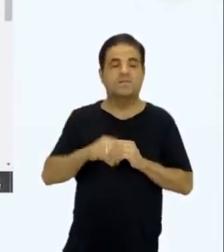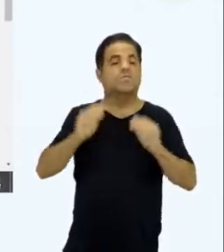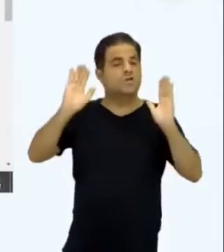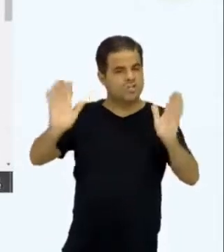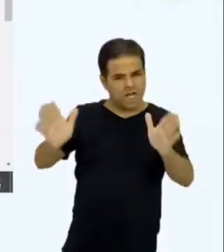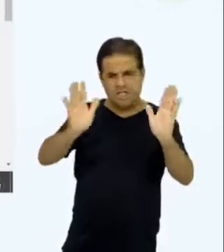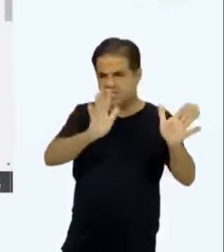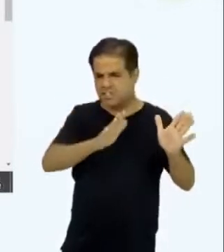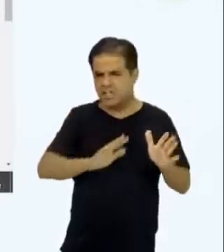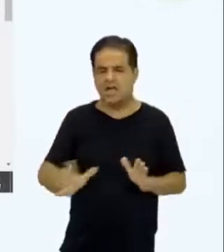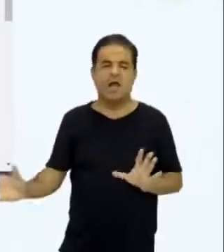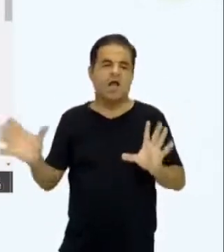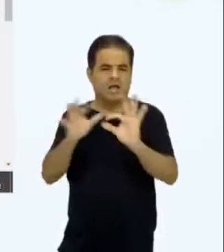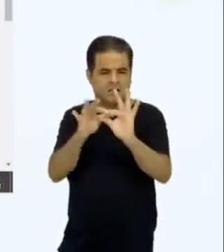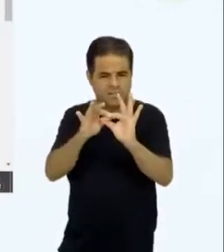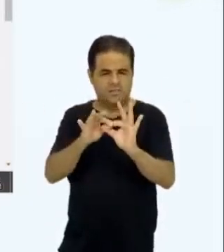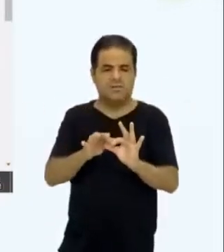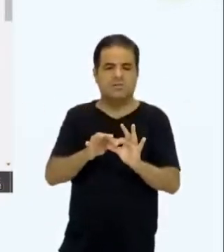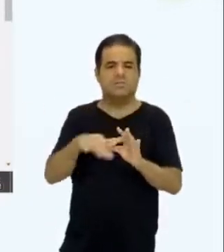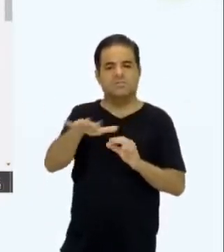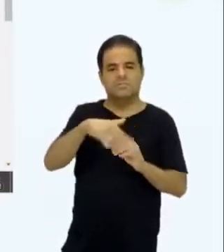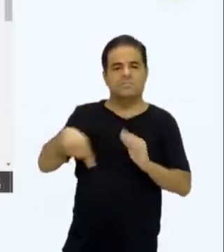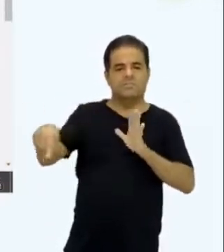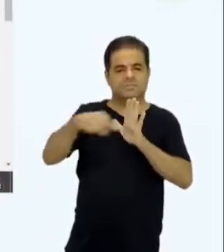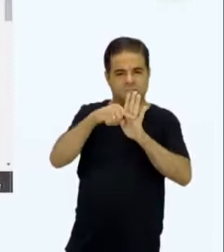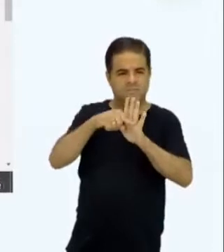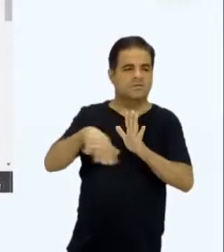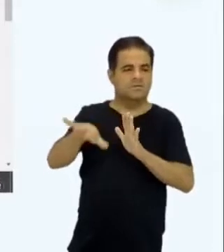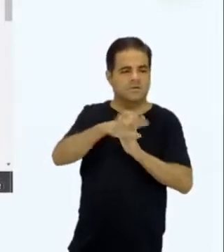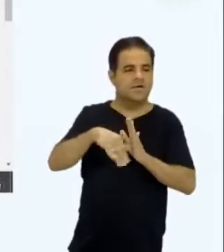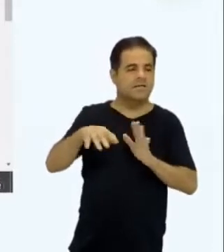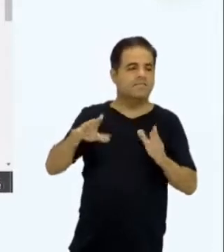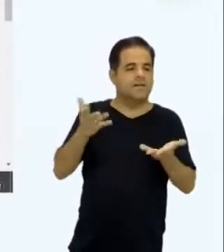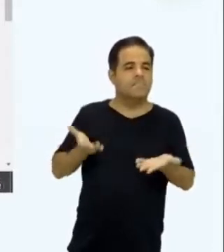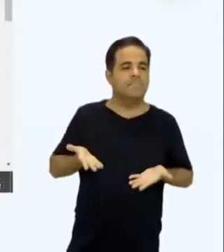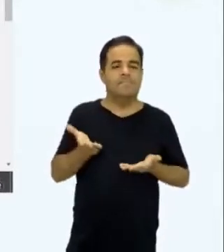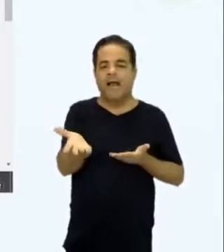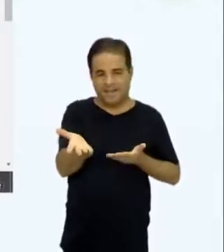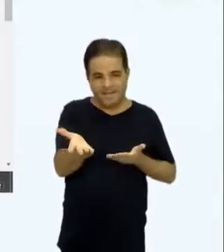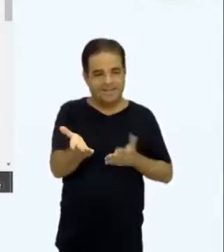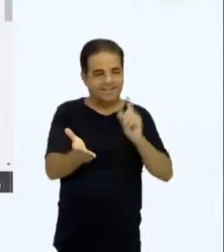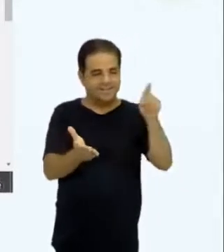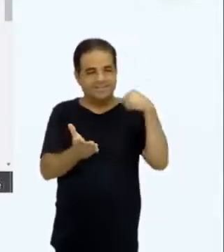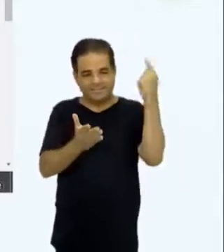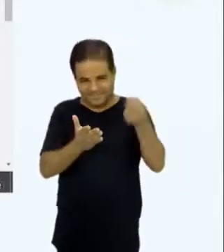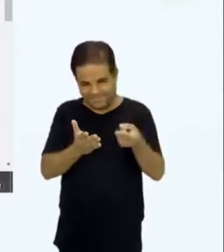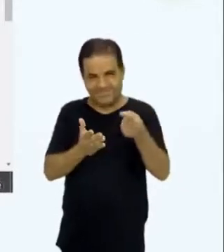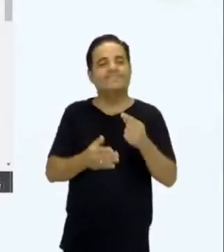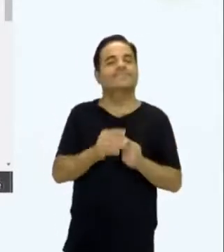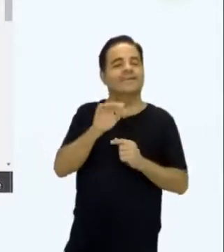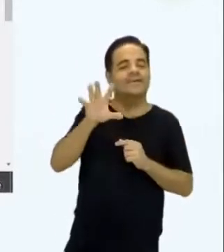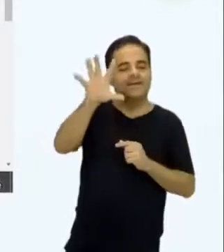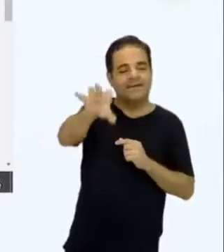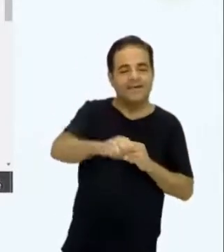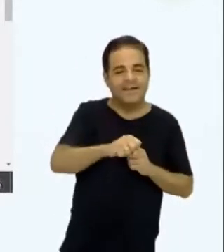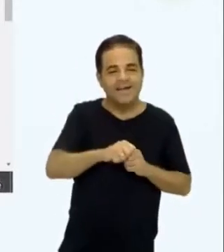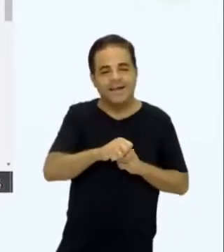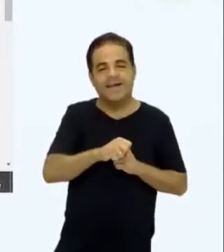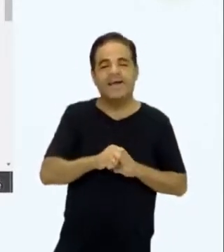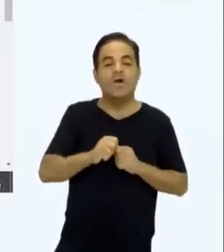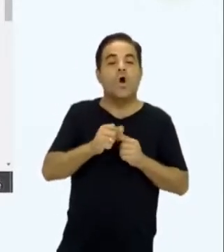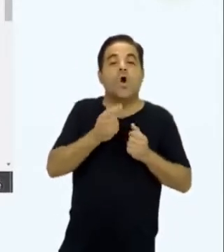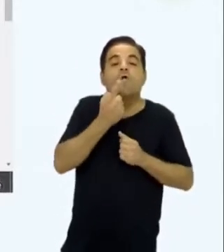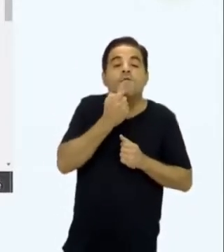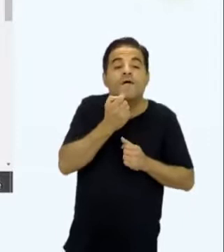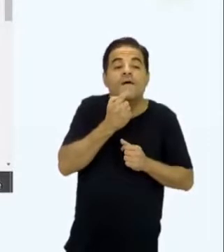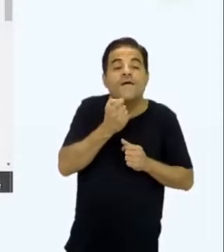já conectar com a parte negativa da nossa placa. Depois, nós pegamos aqui um jumper